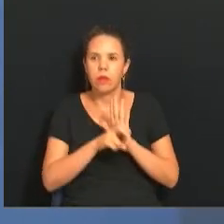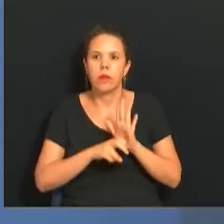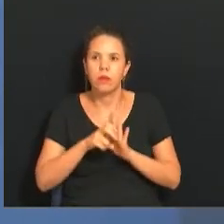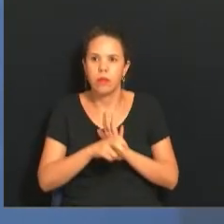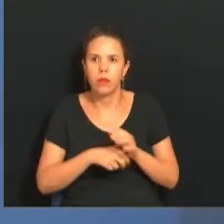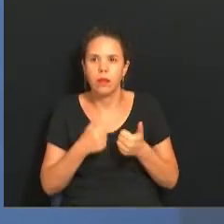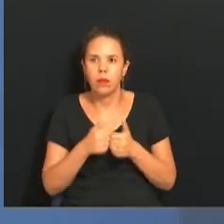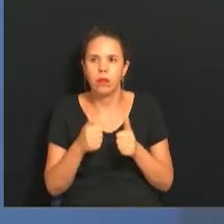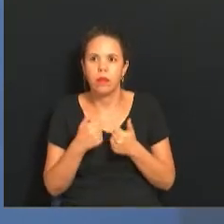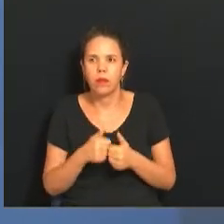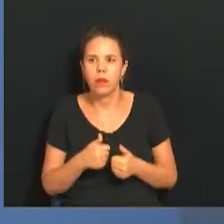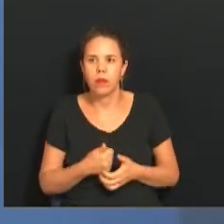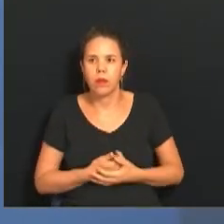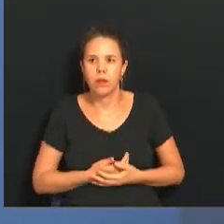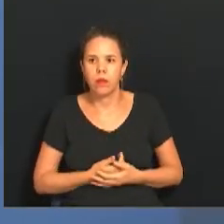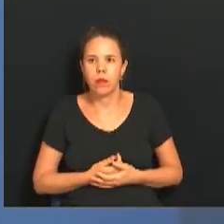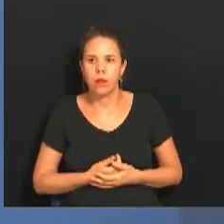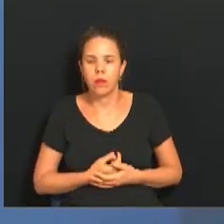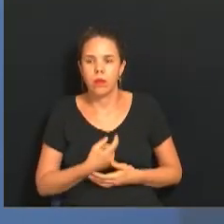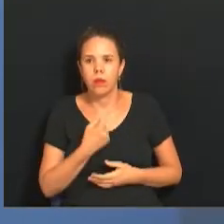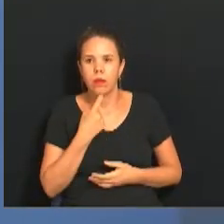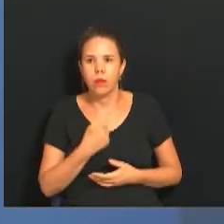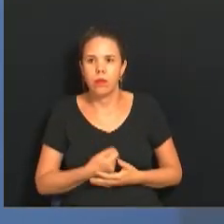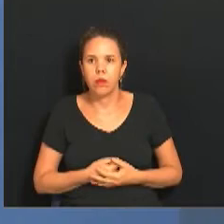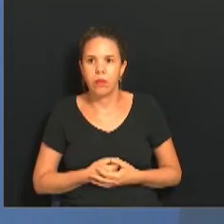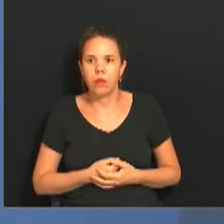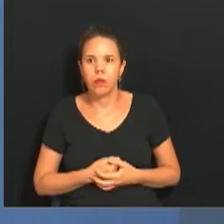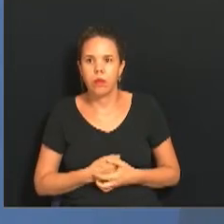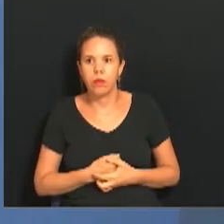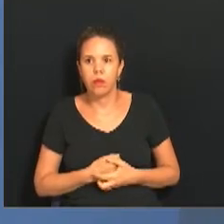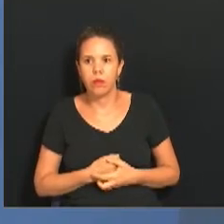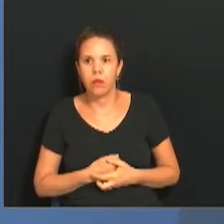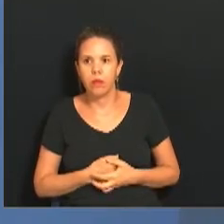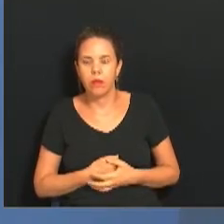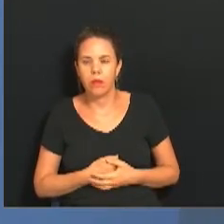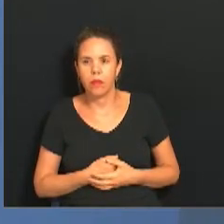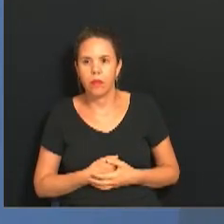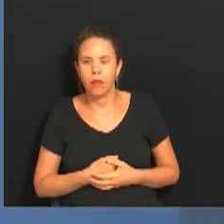do transporte coletivo de passageiros em Campinas.